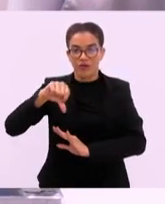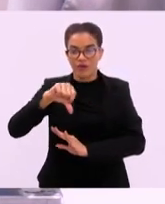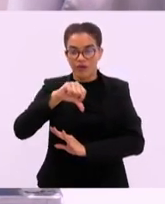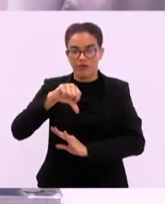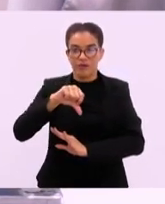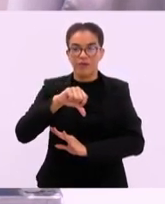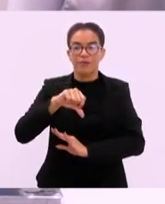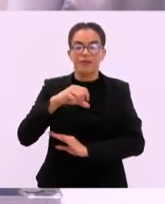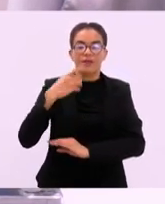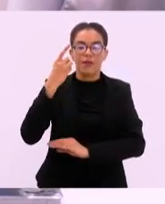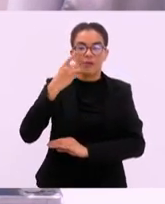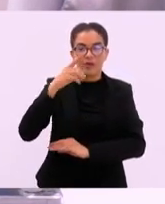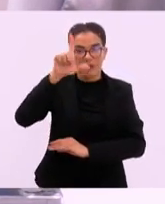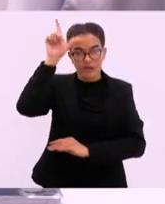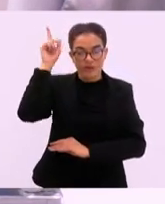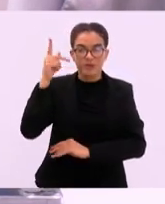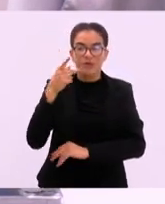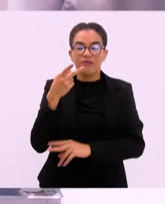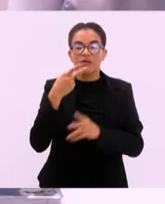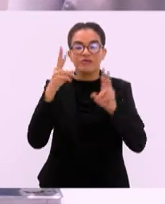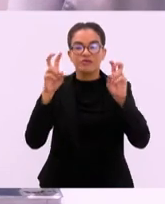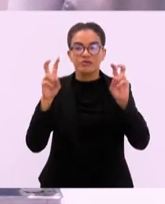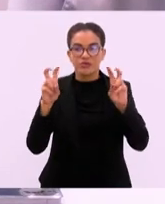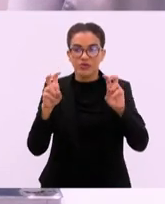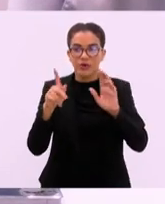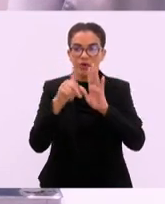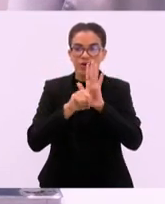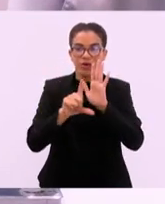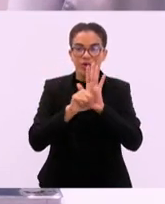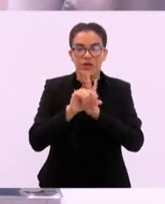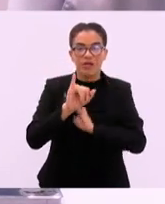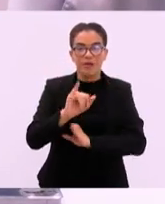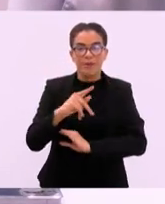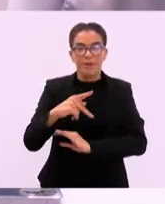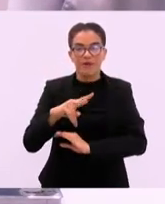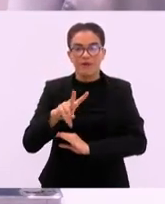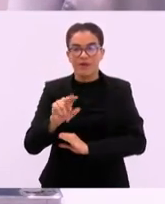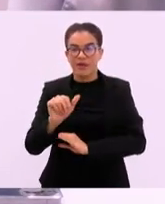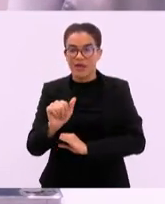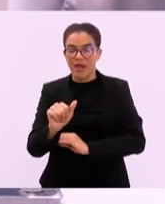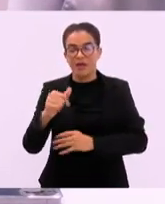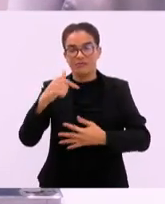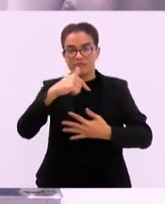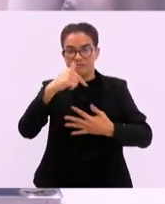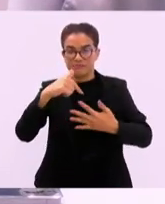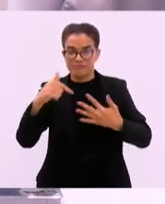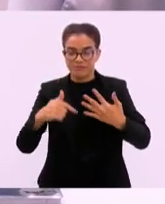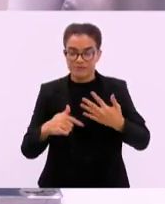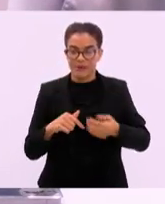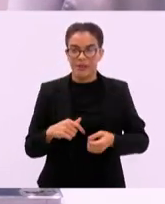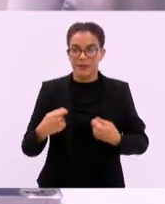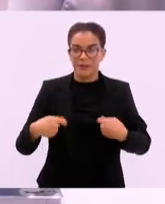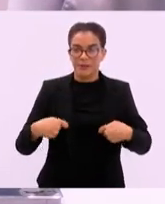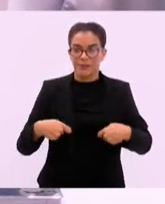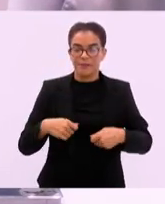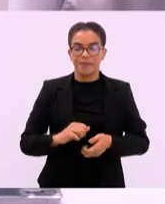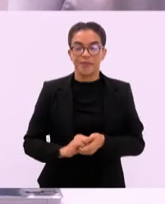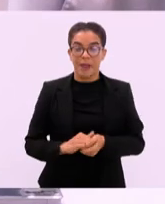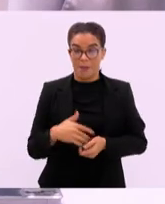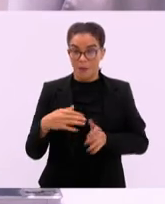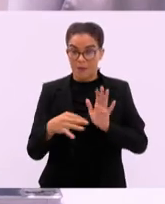2024, de autoria do deputado Luiz Paulo, que dispõe sobre o programa IPVA em dia e dá outras providências. O meu parecer é